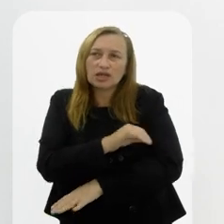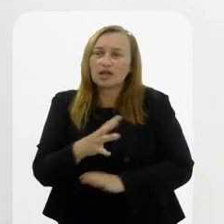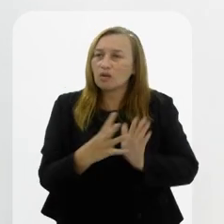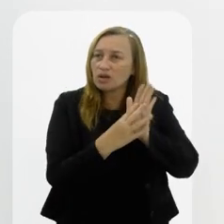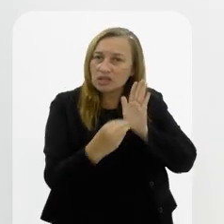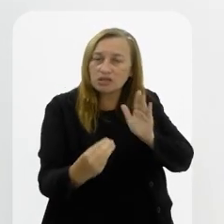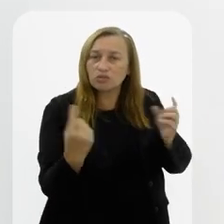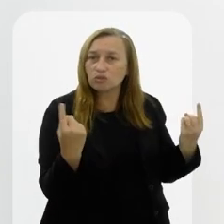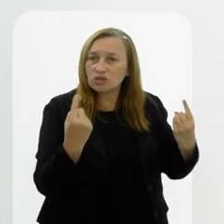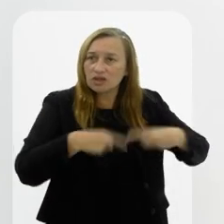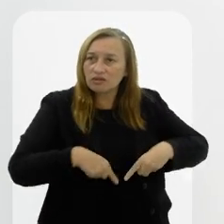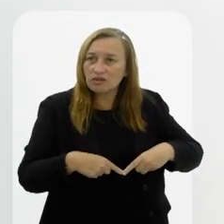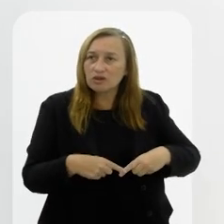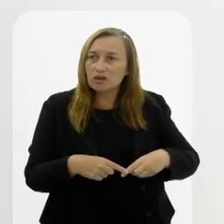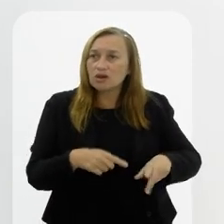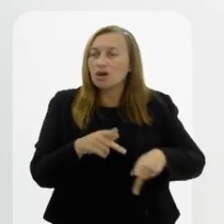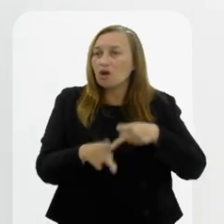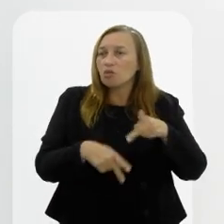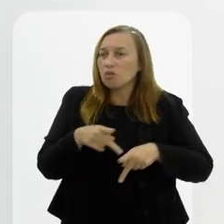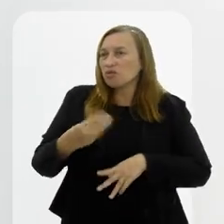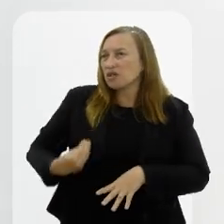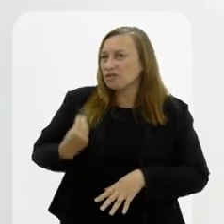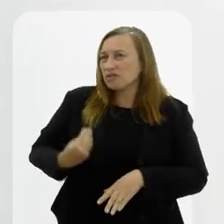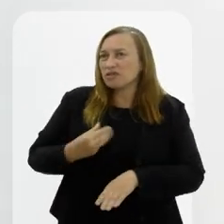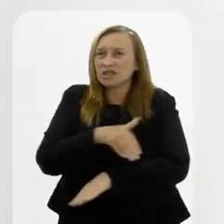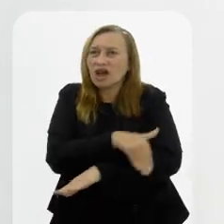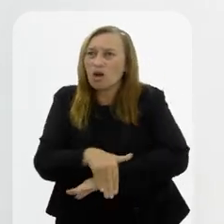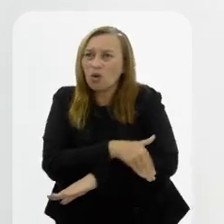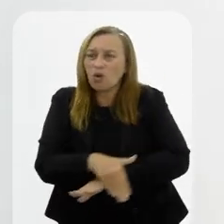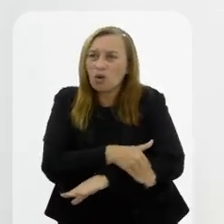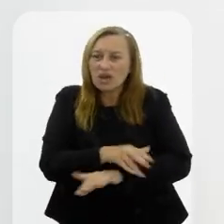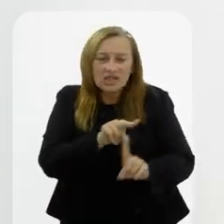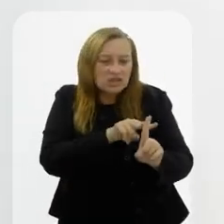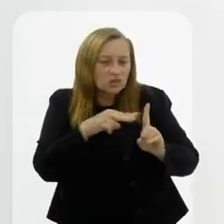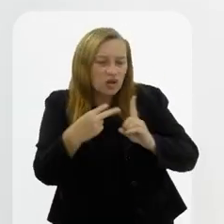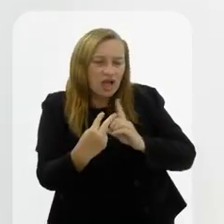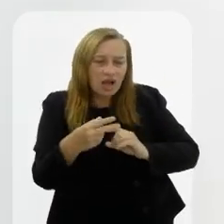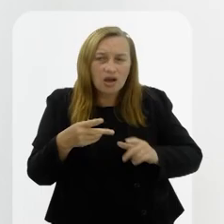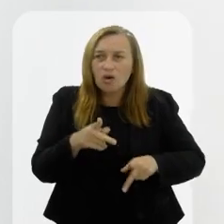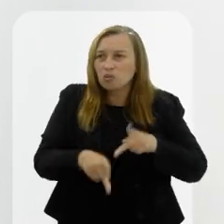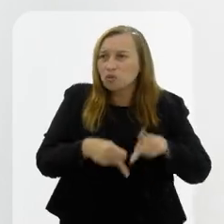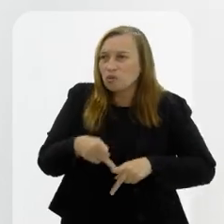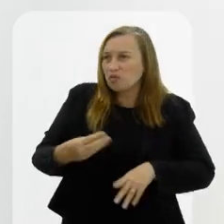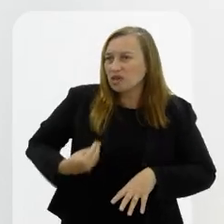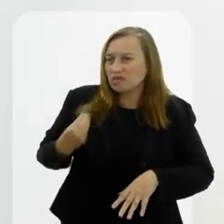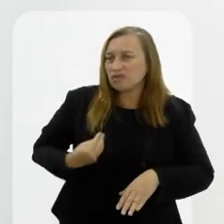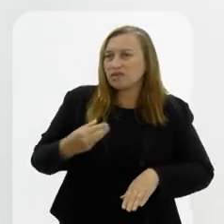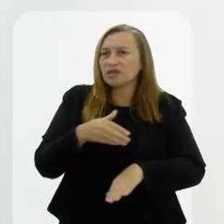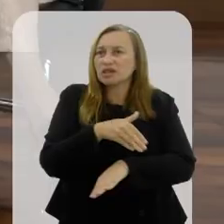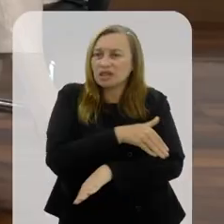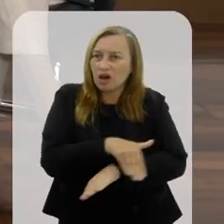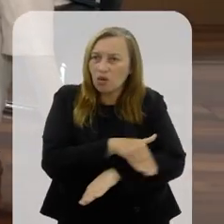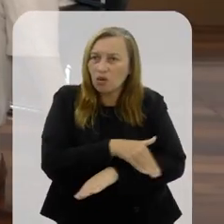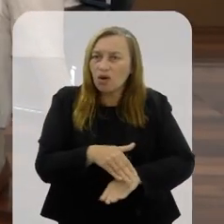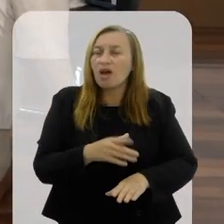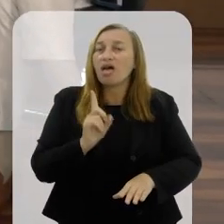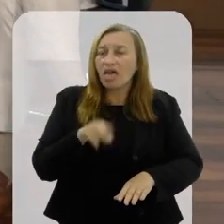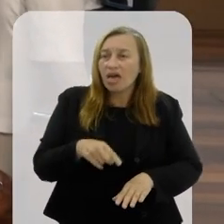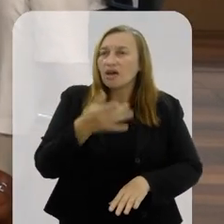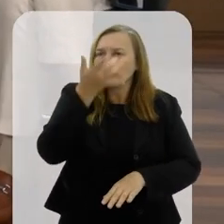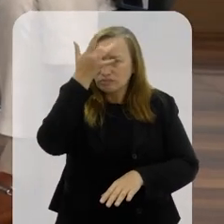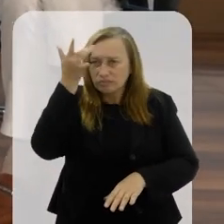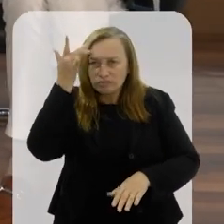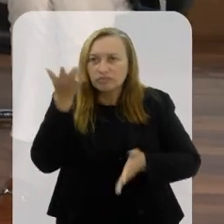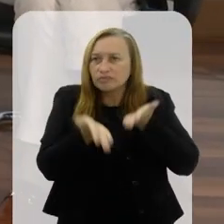exemplo disso, tem um grande desafio que é a população de rua. Olhar para a população de rua é cuidar também